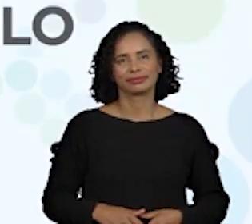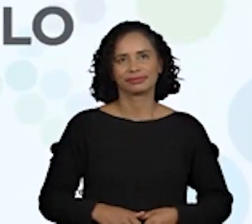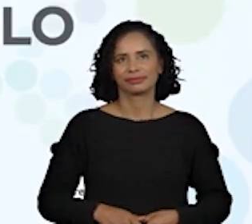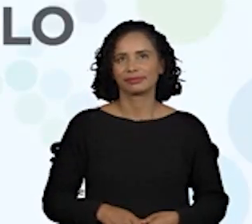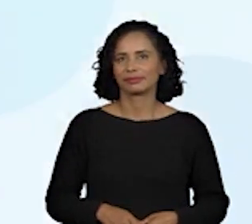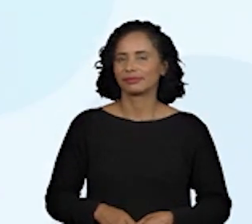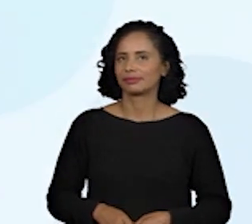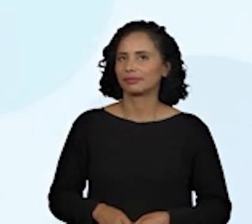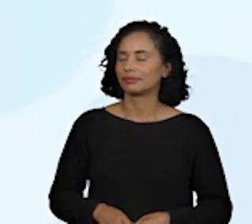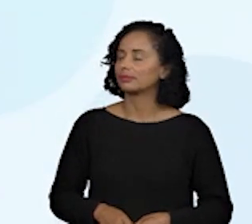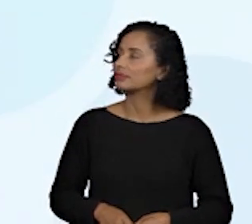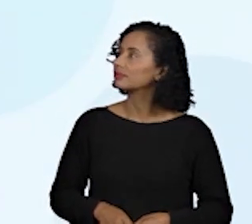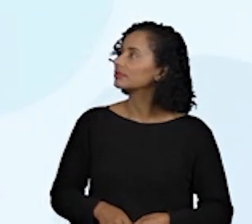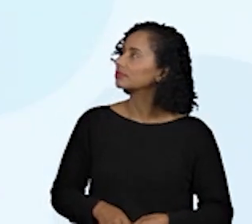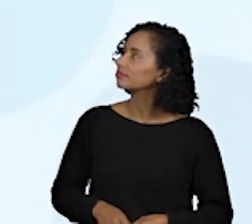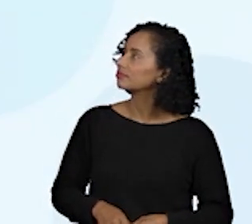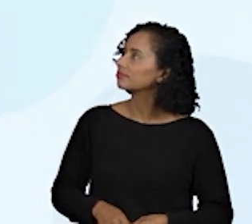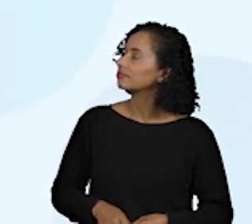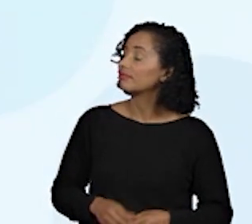Observem, leiam.